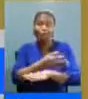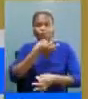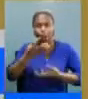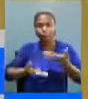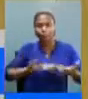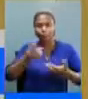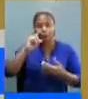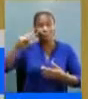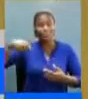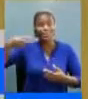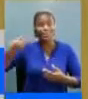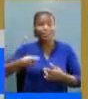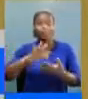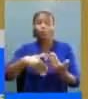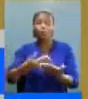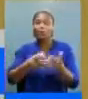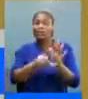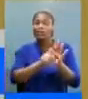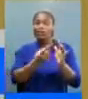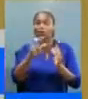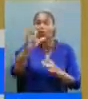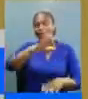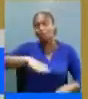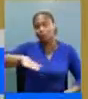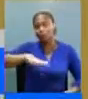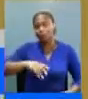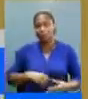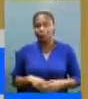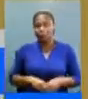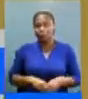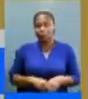antes da discussão na especialidade da proposta de lei sobre a regionalização.